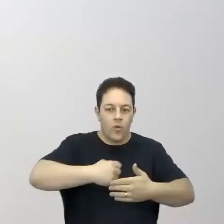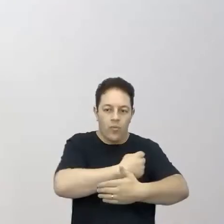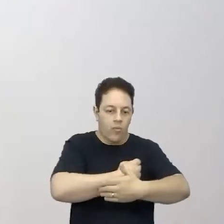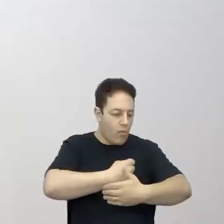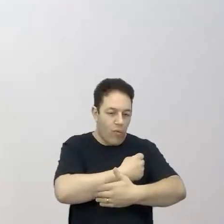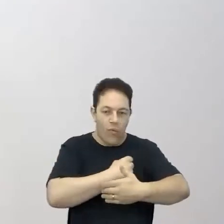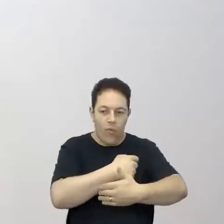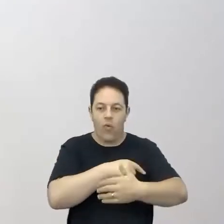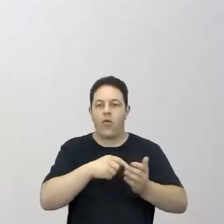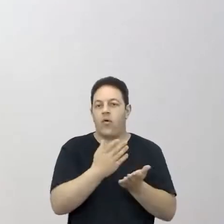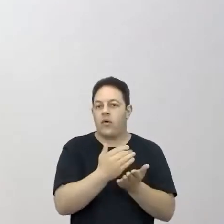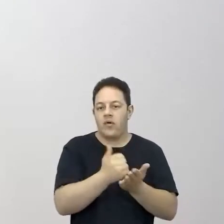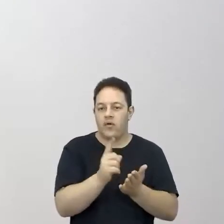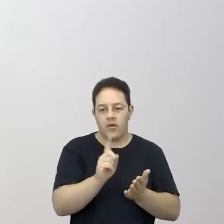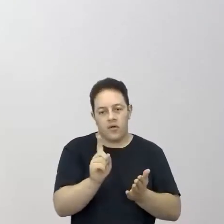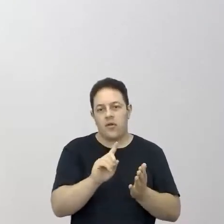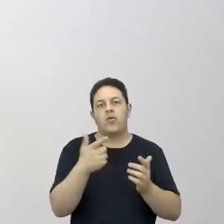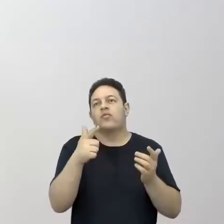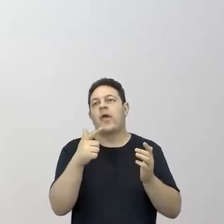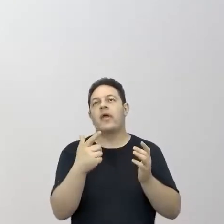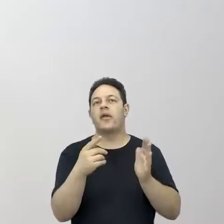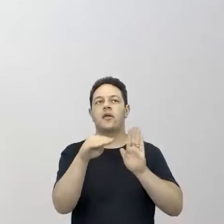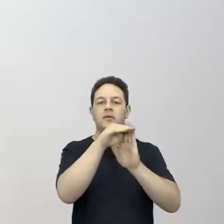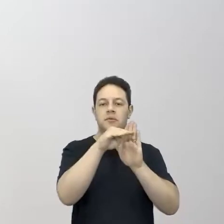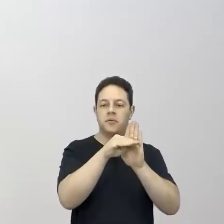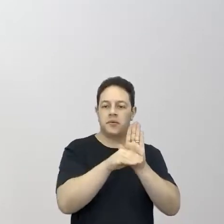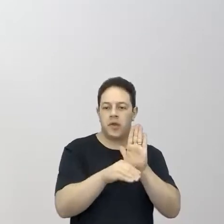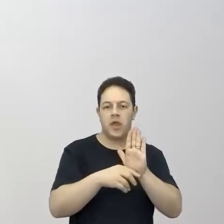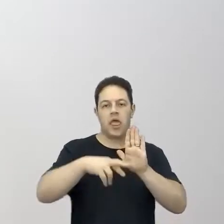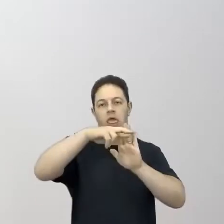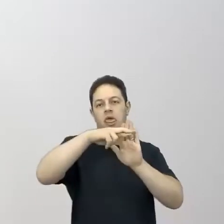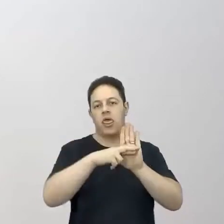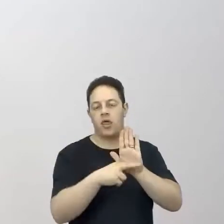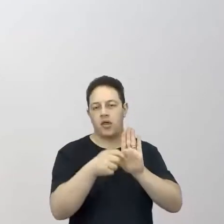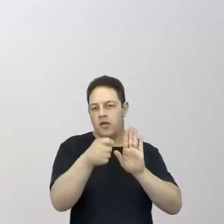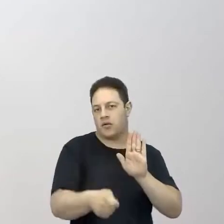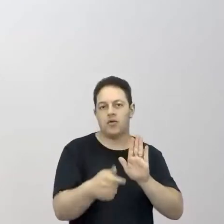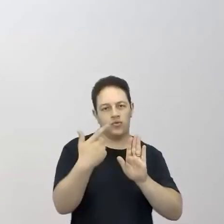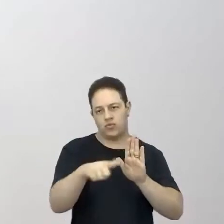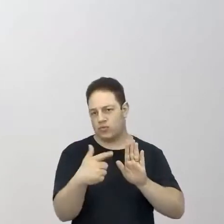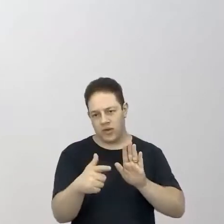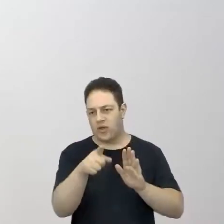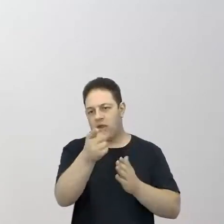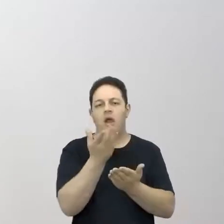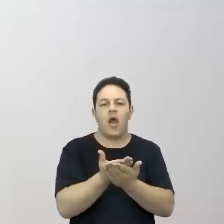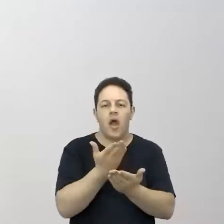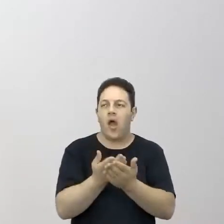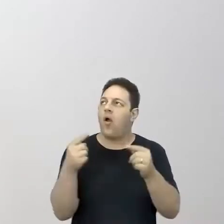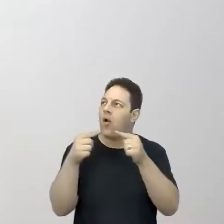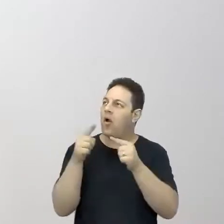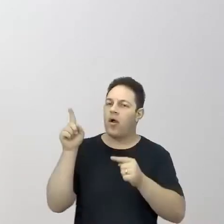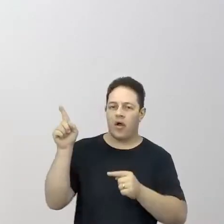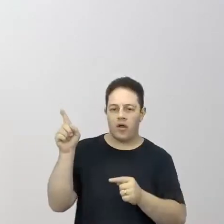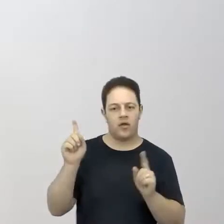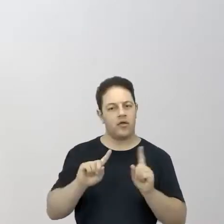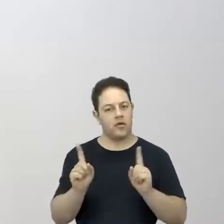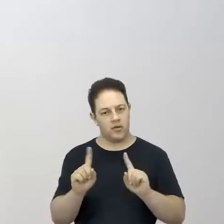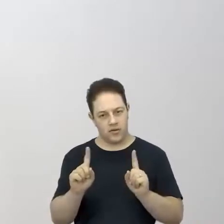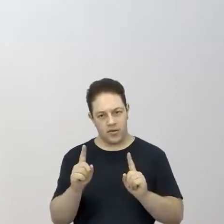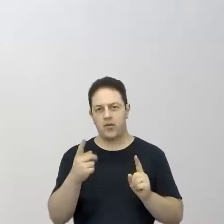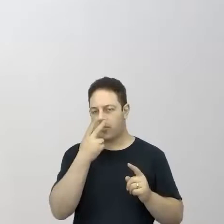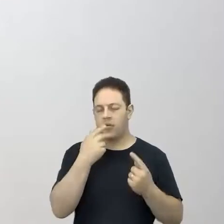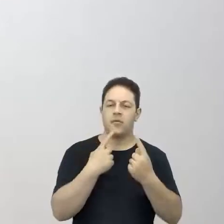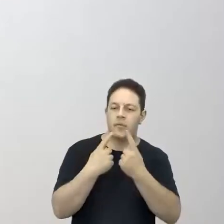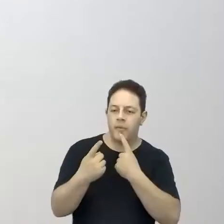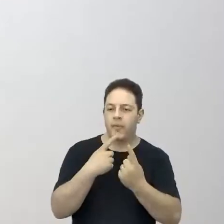é nada disso, não existe um script, não existe uma regra para você fazer uma aula como essa que eu estou